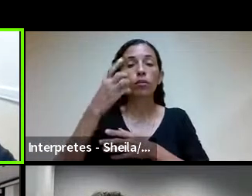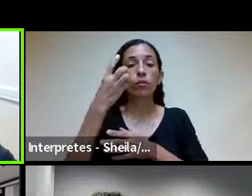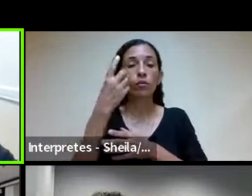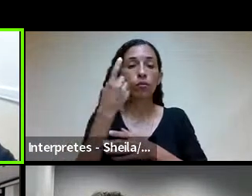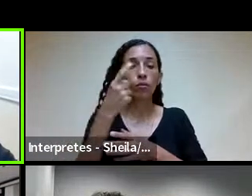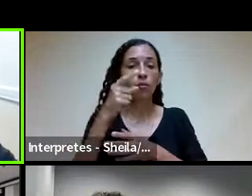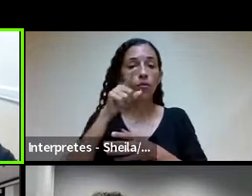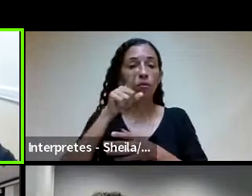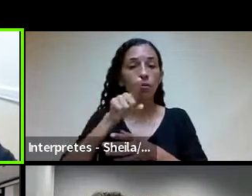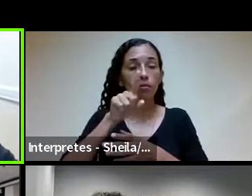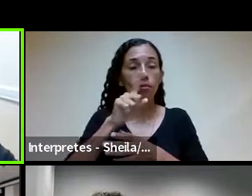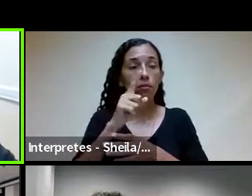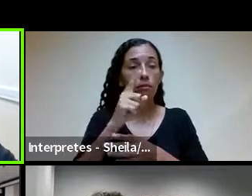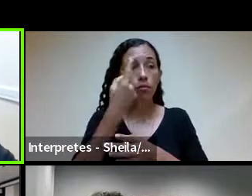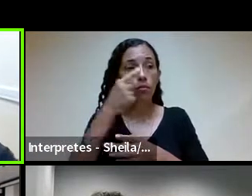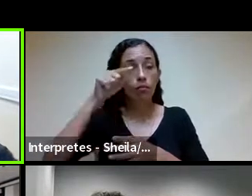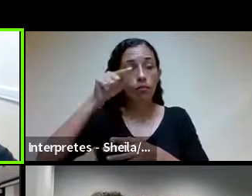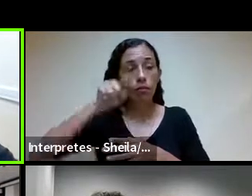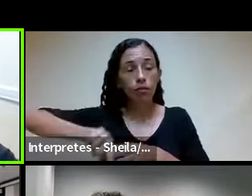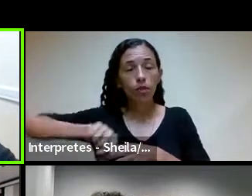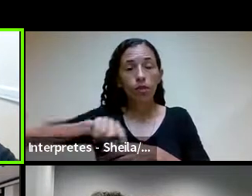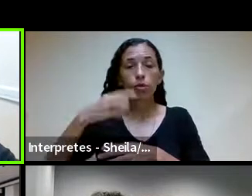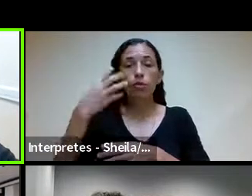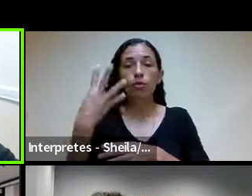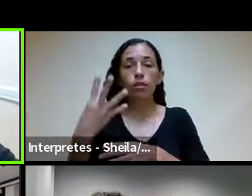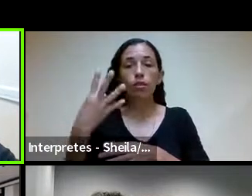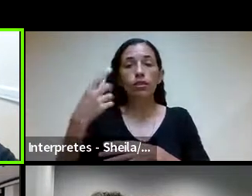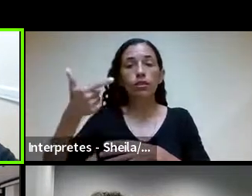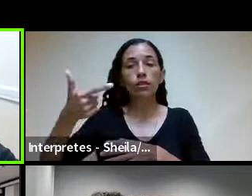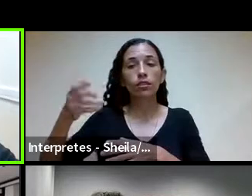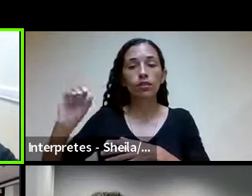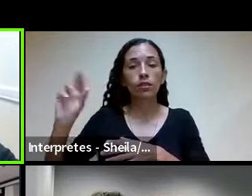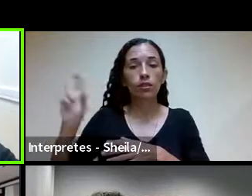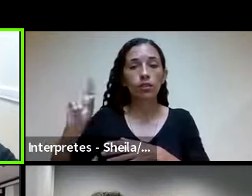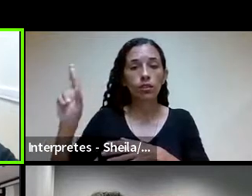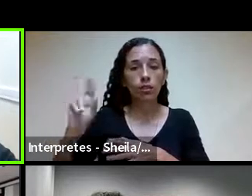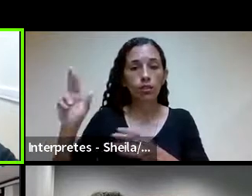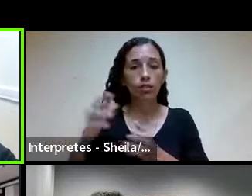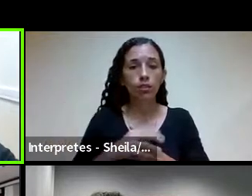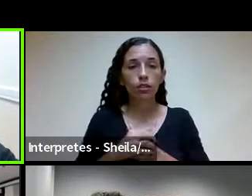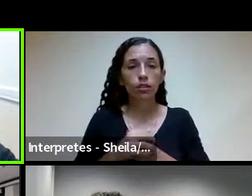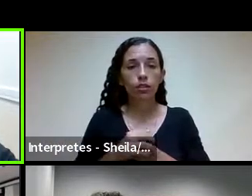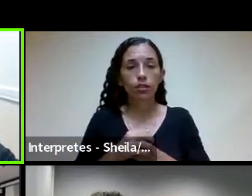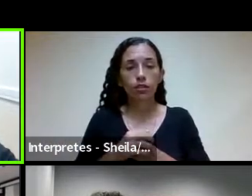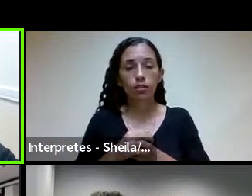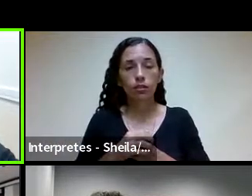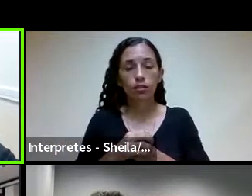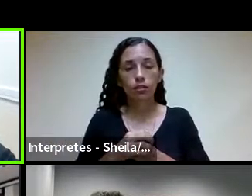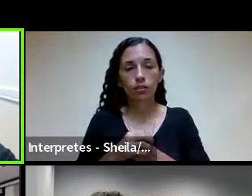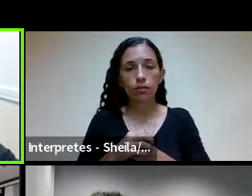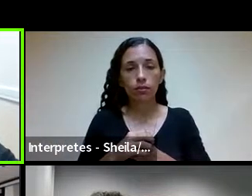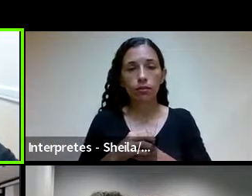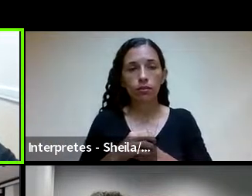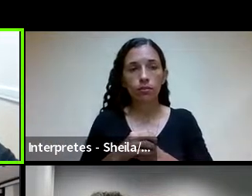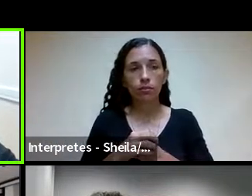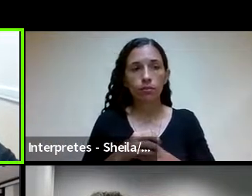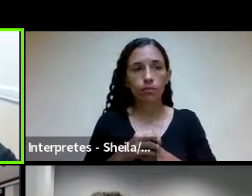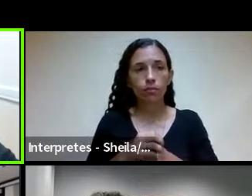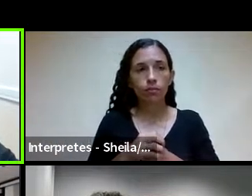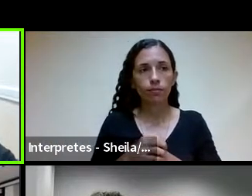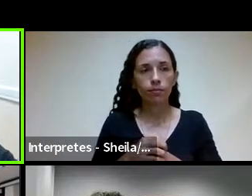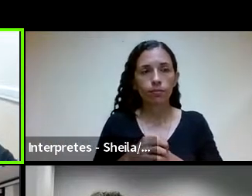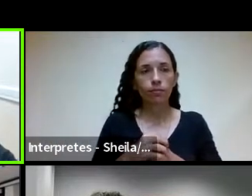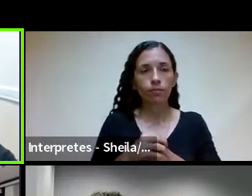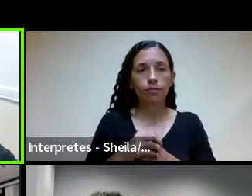Total de gasto e registradas despesas da ordem de 1.127. Despesa